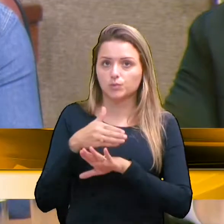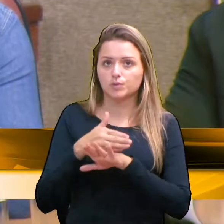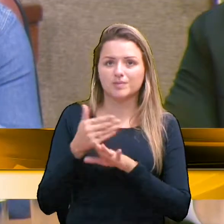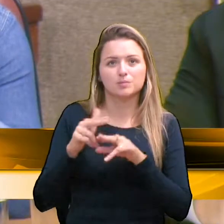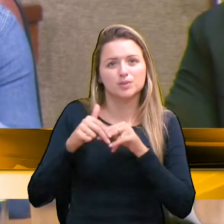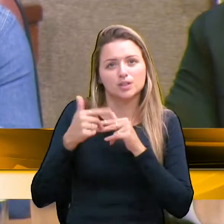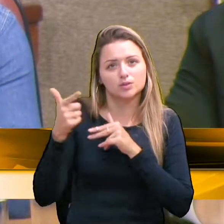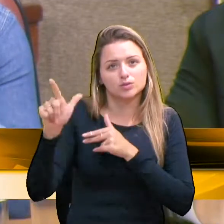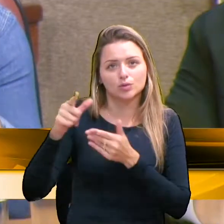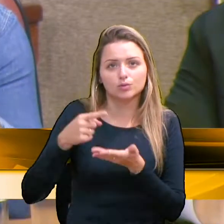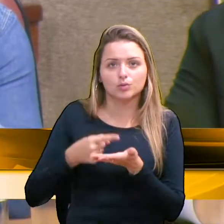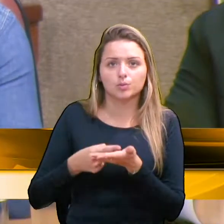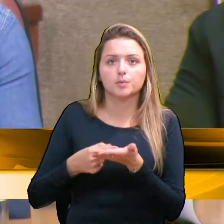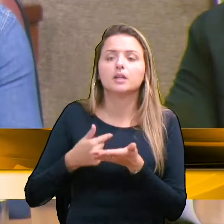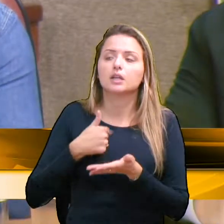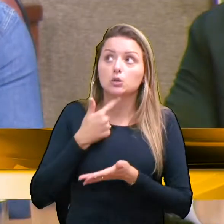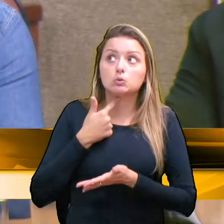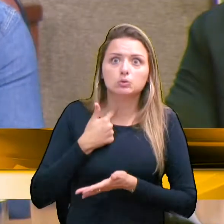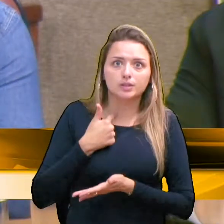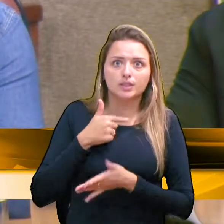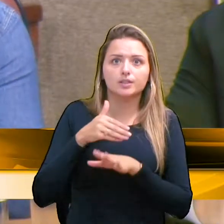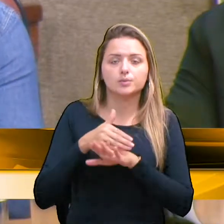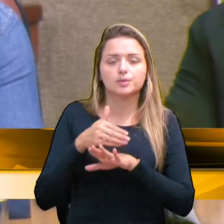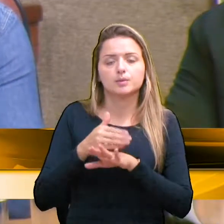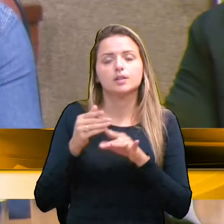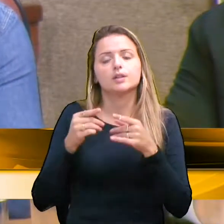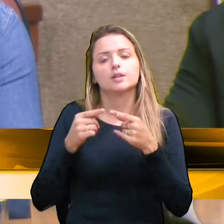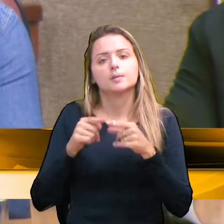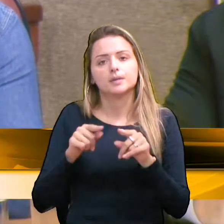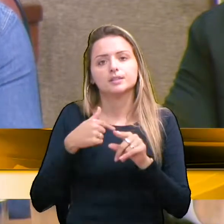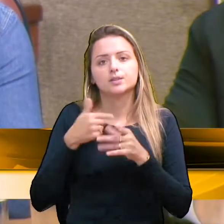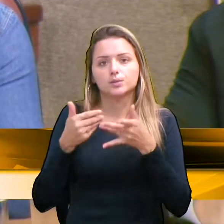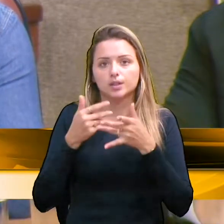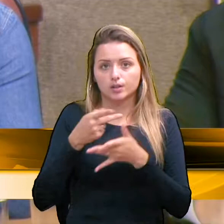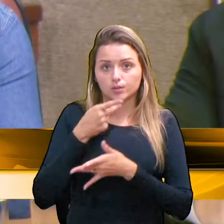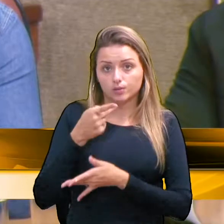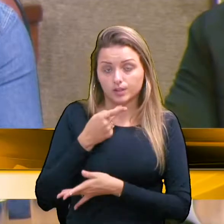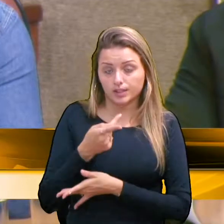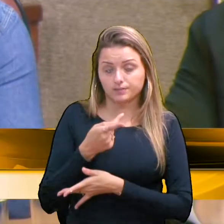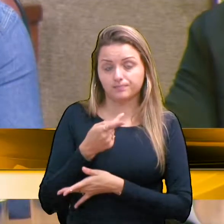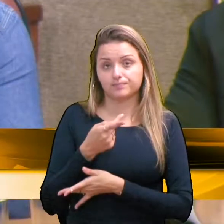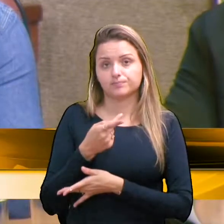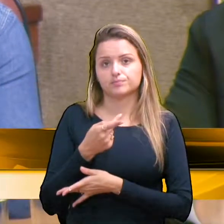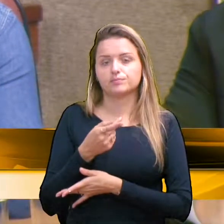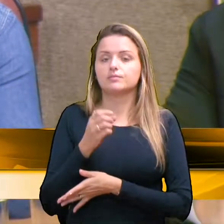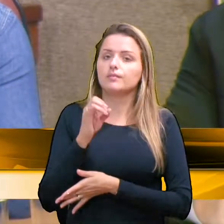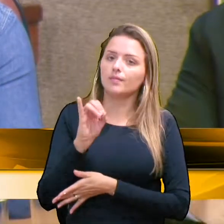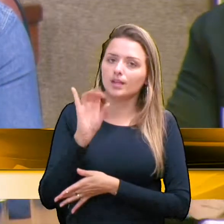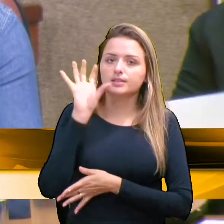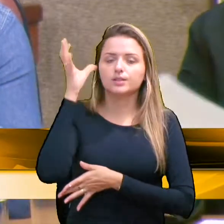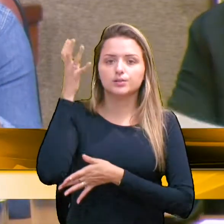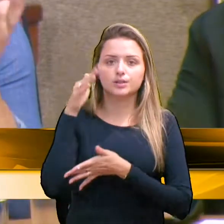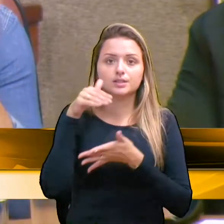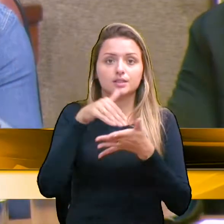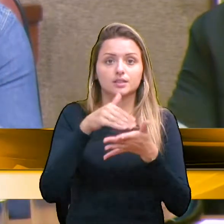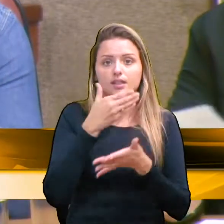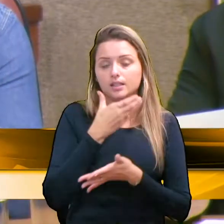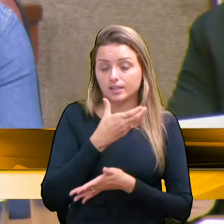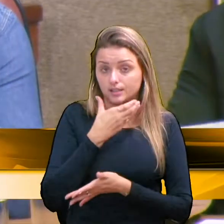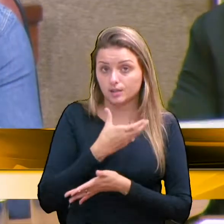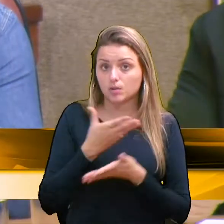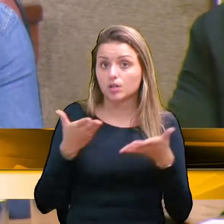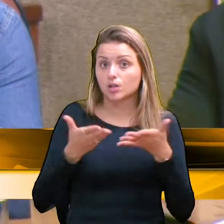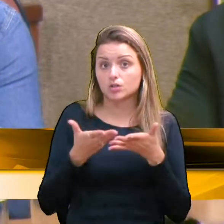motivos dessa reunião, gostaria muito, mas quero dizer que eu acho que se acontecer isso até o final do ano já é